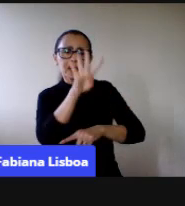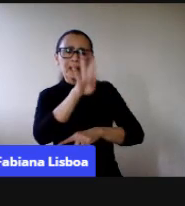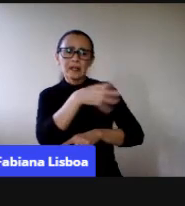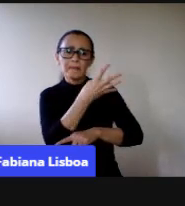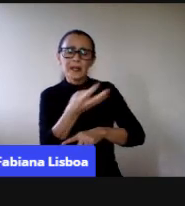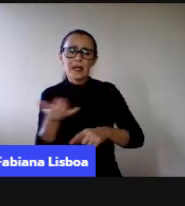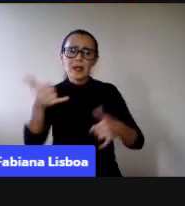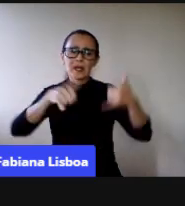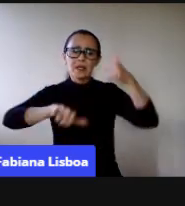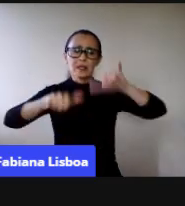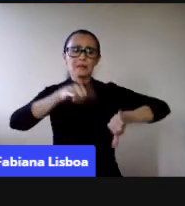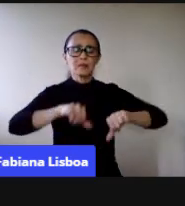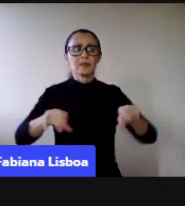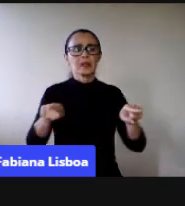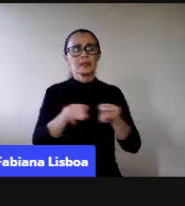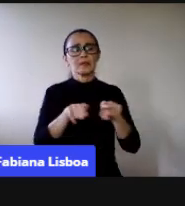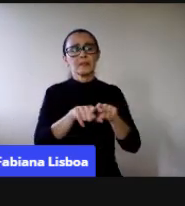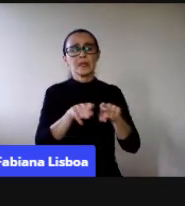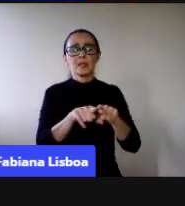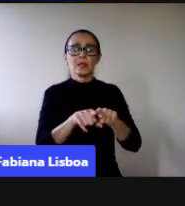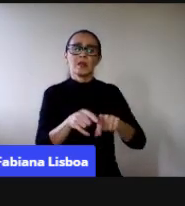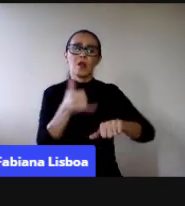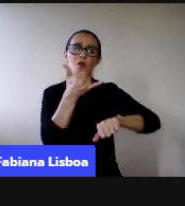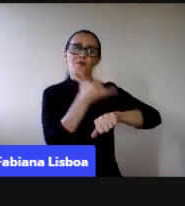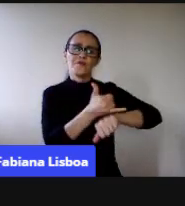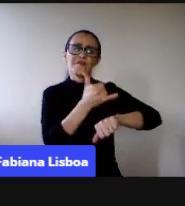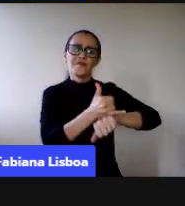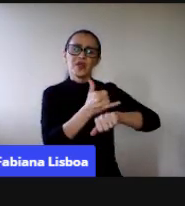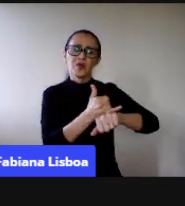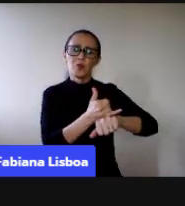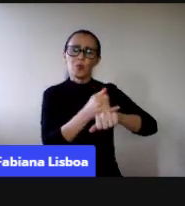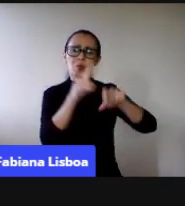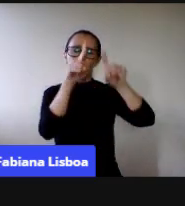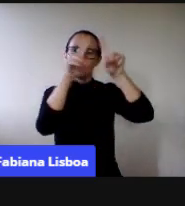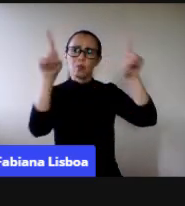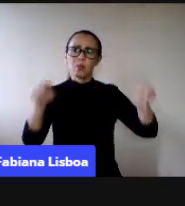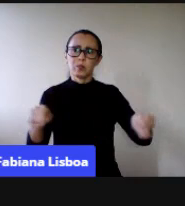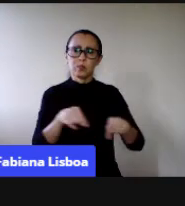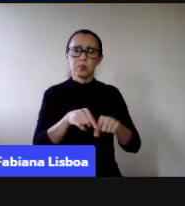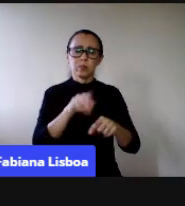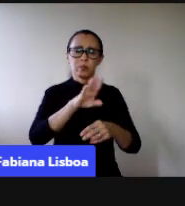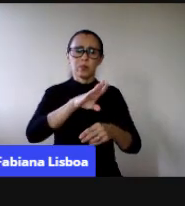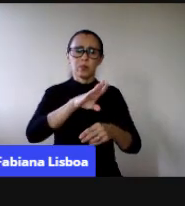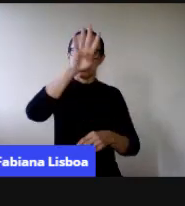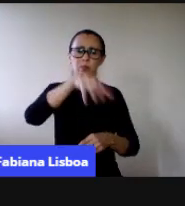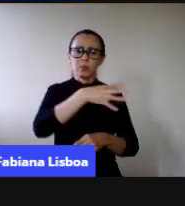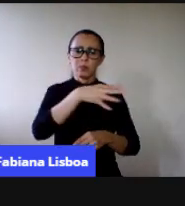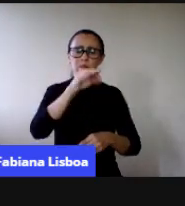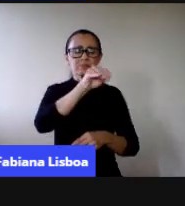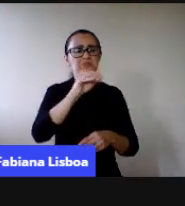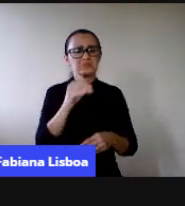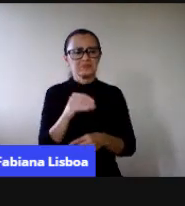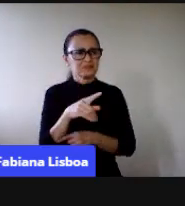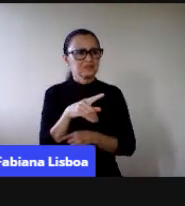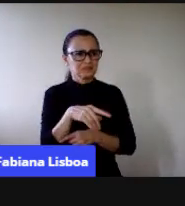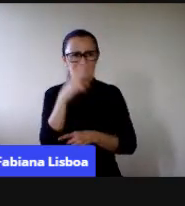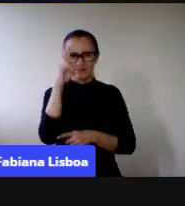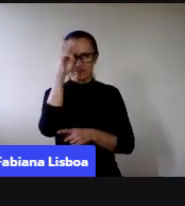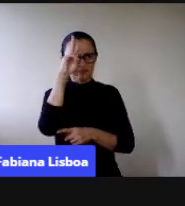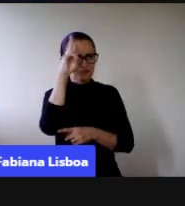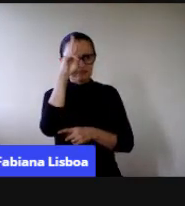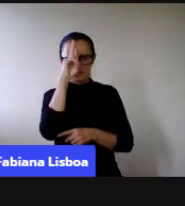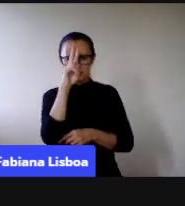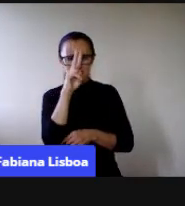um metal, né? Está lá na tabela periódica. E eu não lembro de nenhum professor, enquanto eu